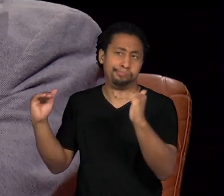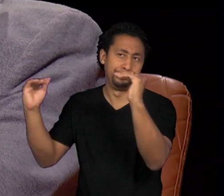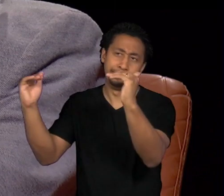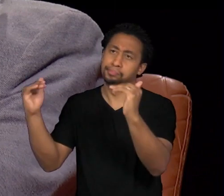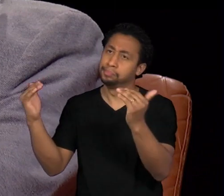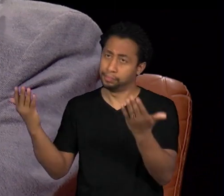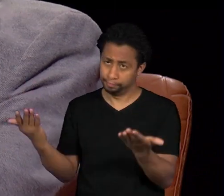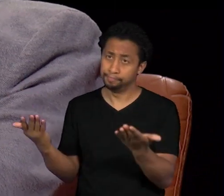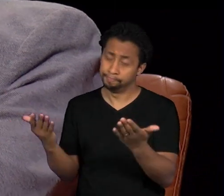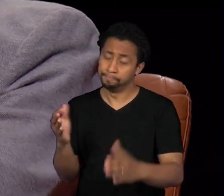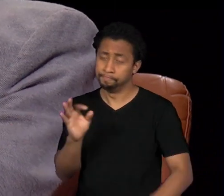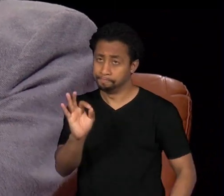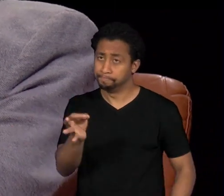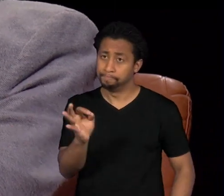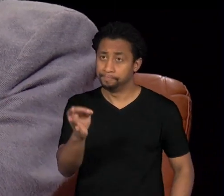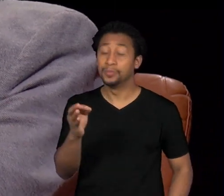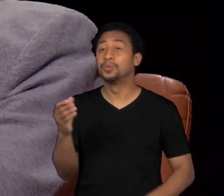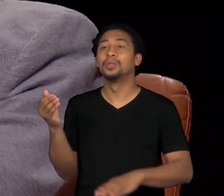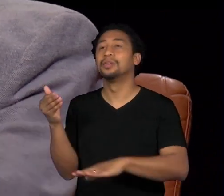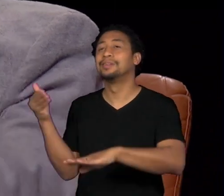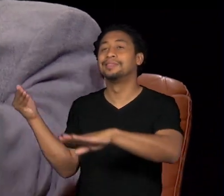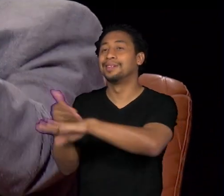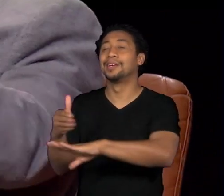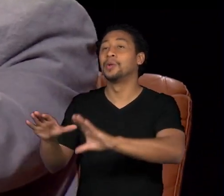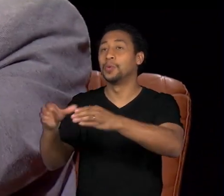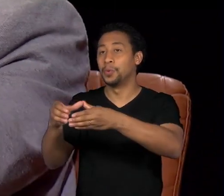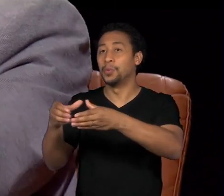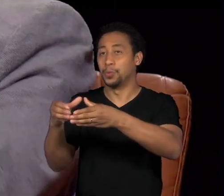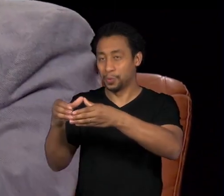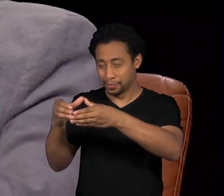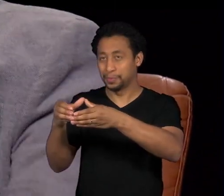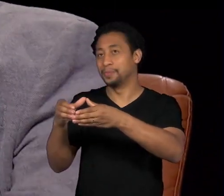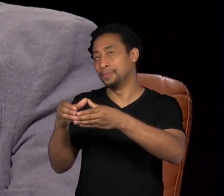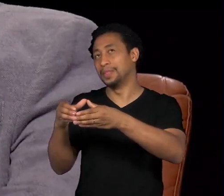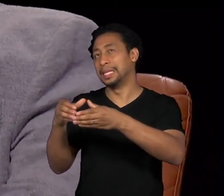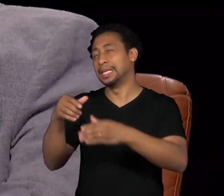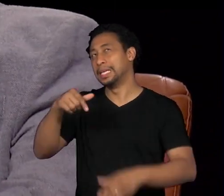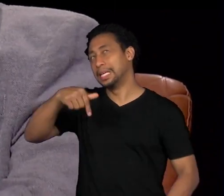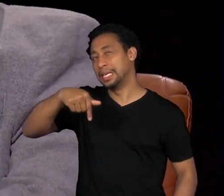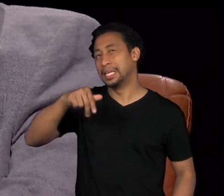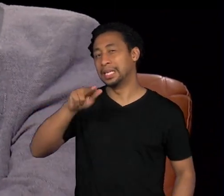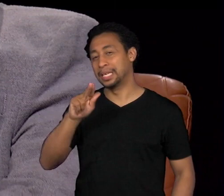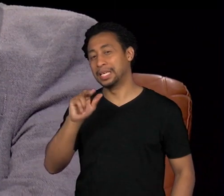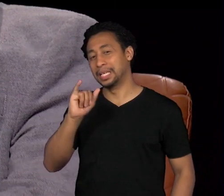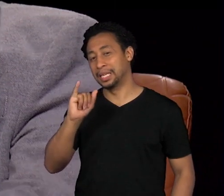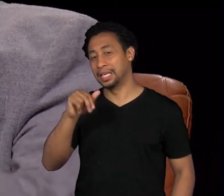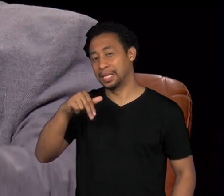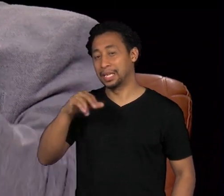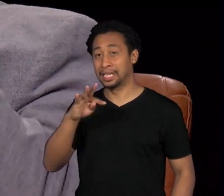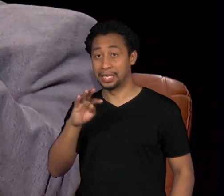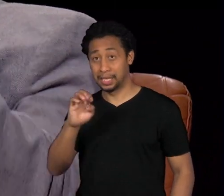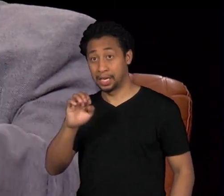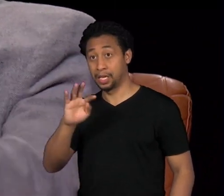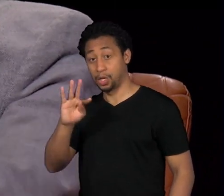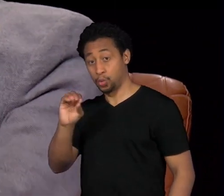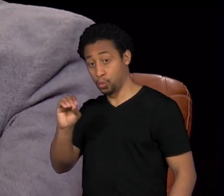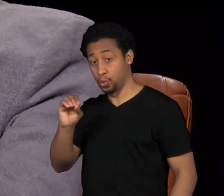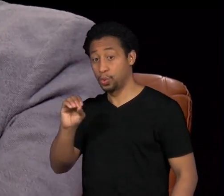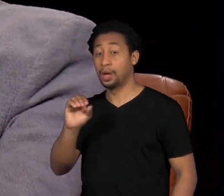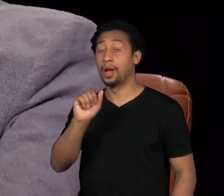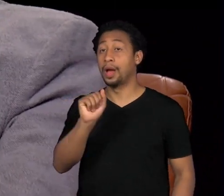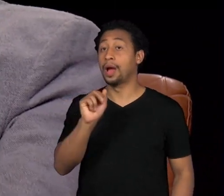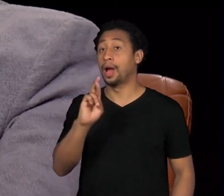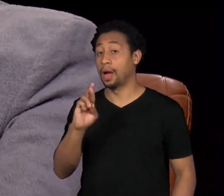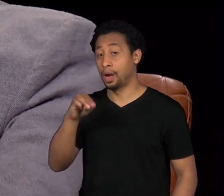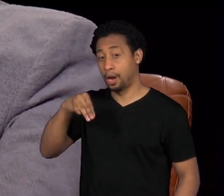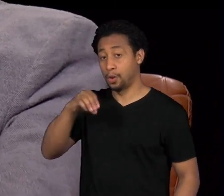no no Quinteto armorial convidado por Ariano Suaçuna eu estava no primeiro ano da faculdade